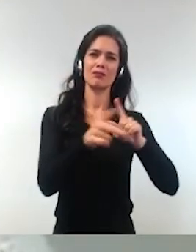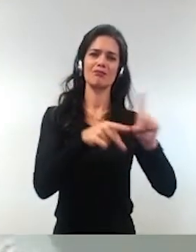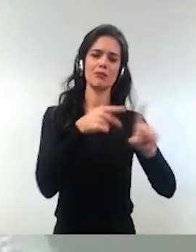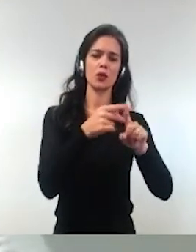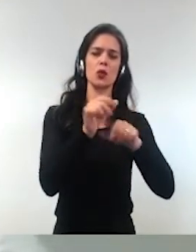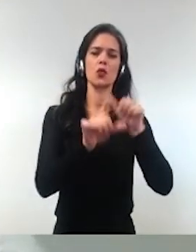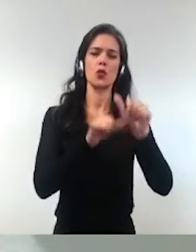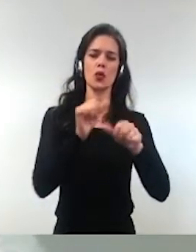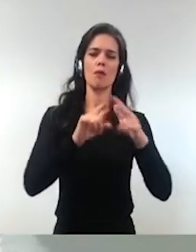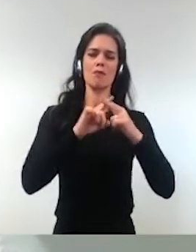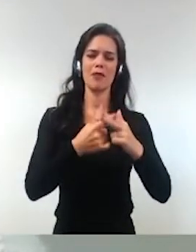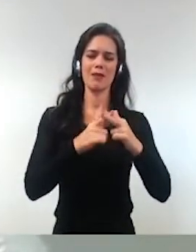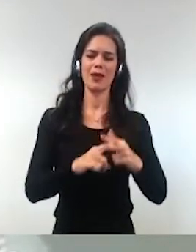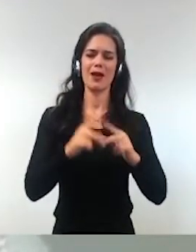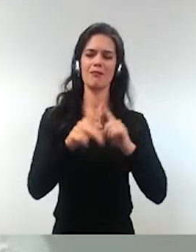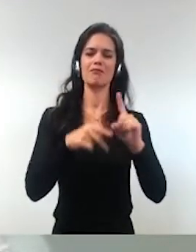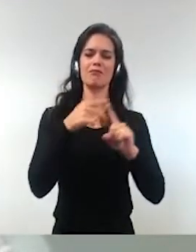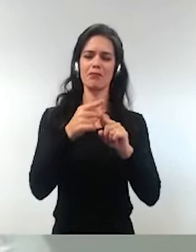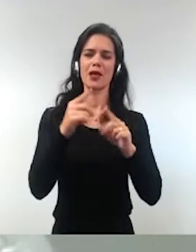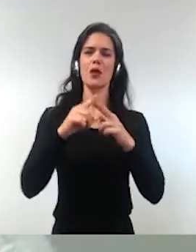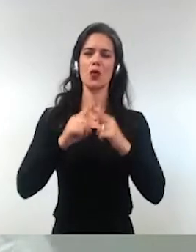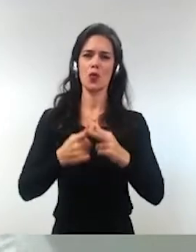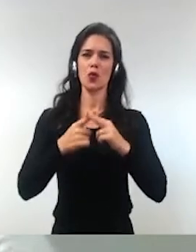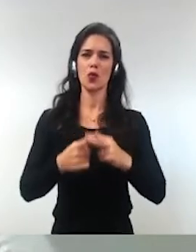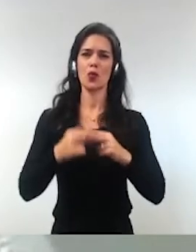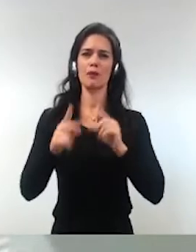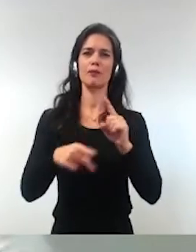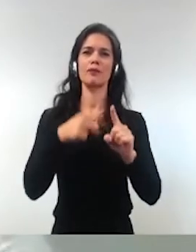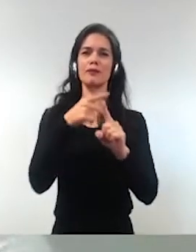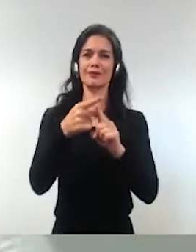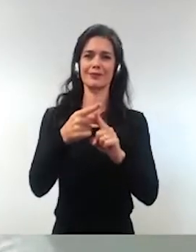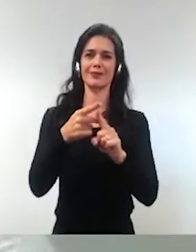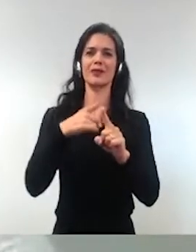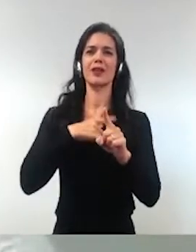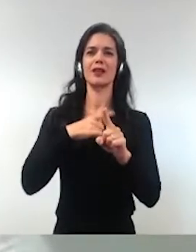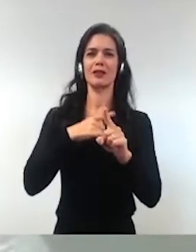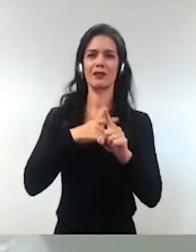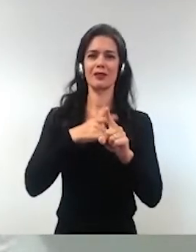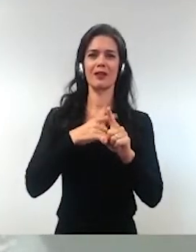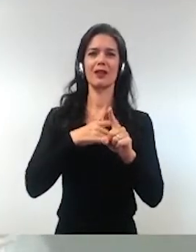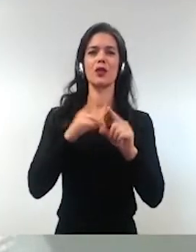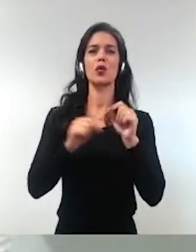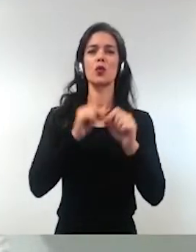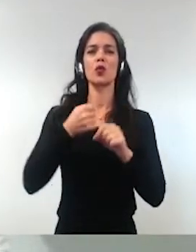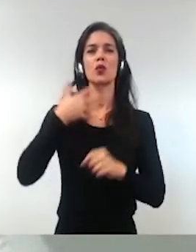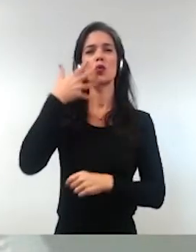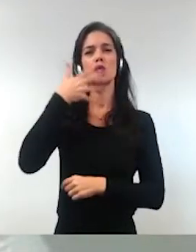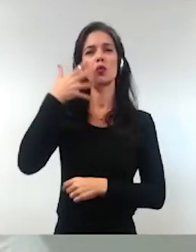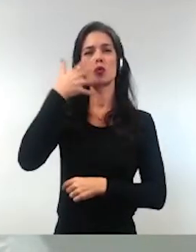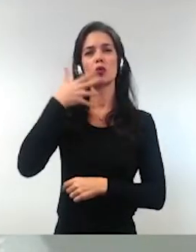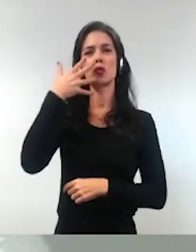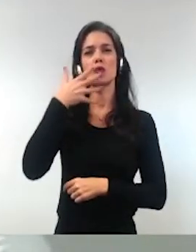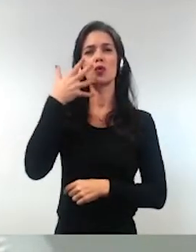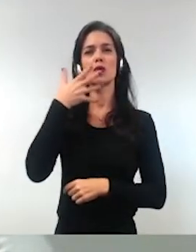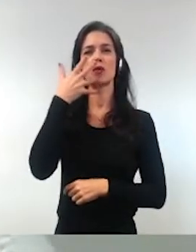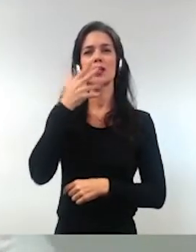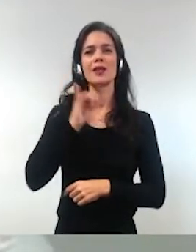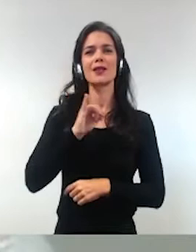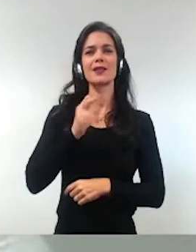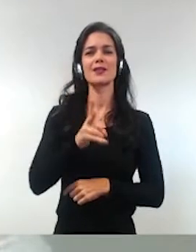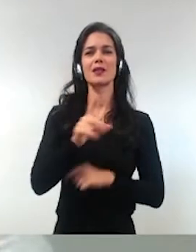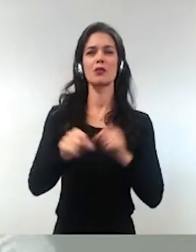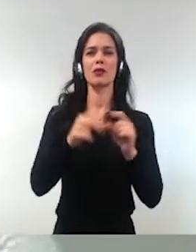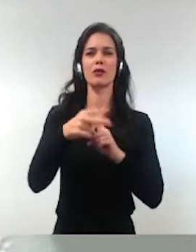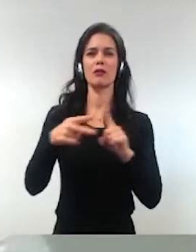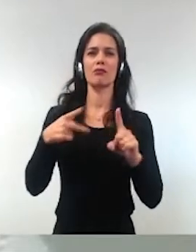previdenciárias pelas quais o Brasil passou até agora foram animadas num discurso de déficit